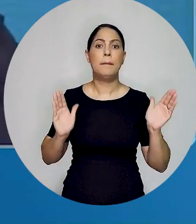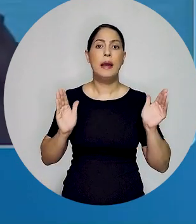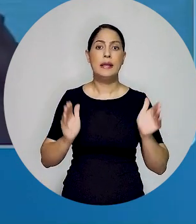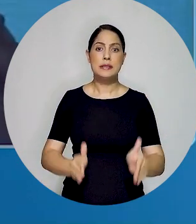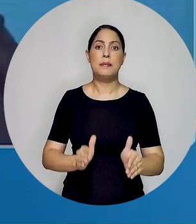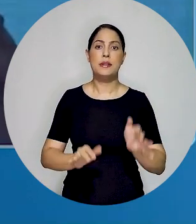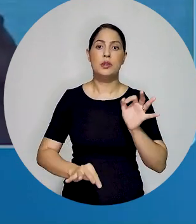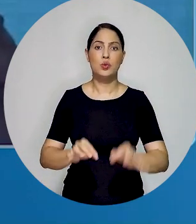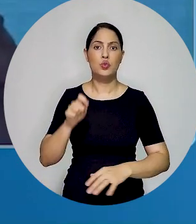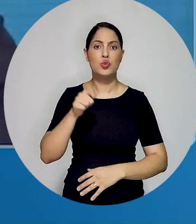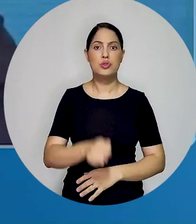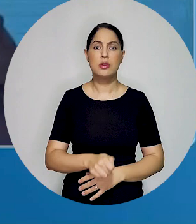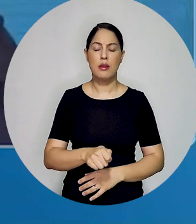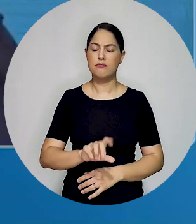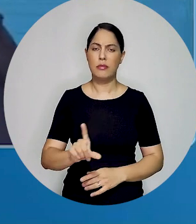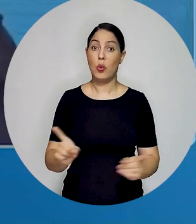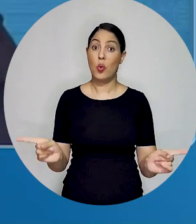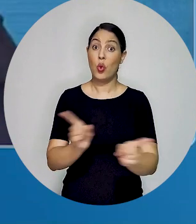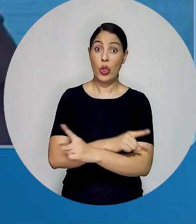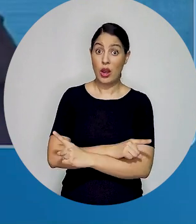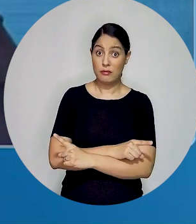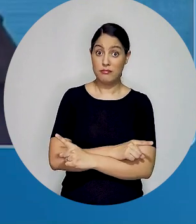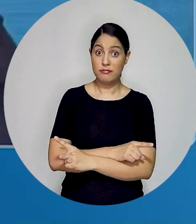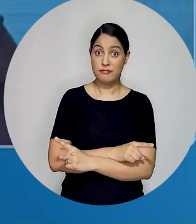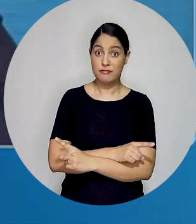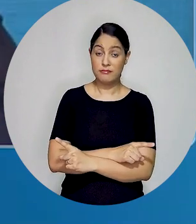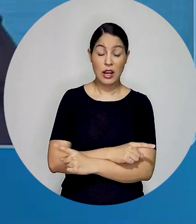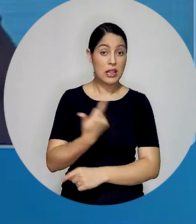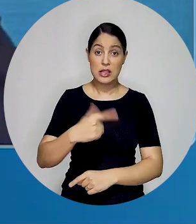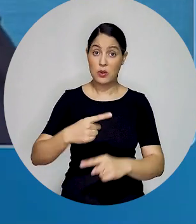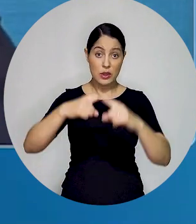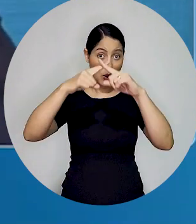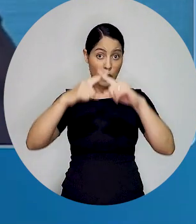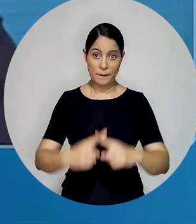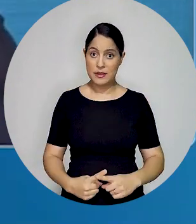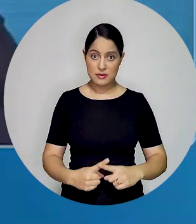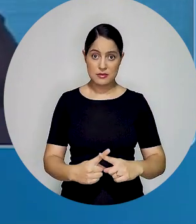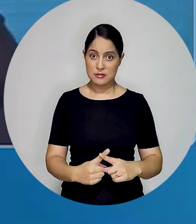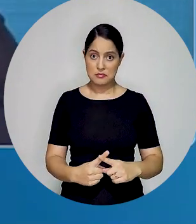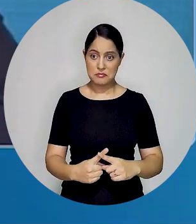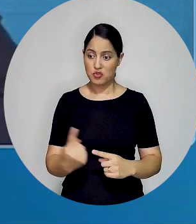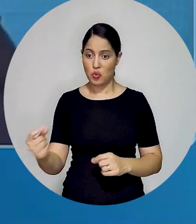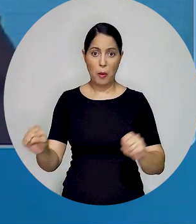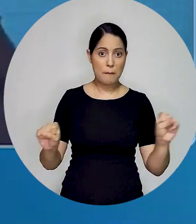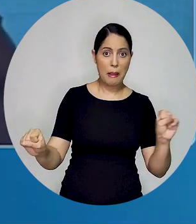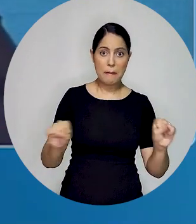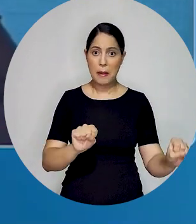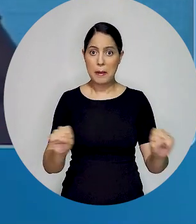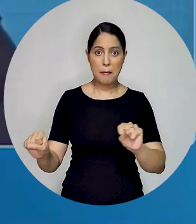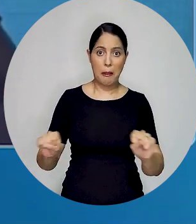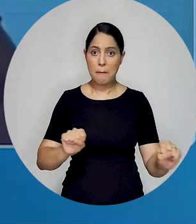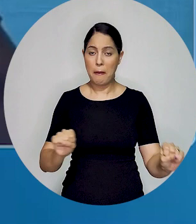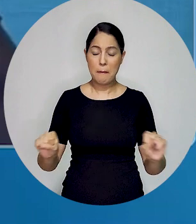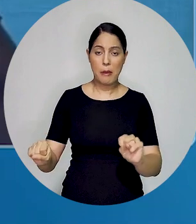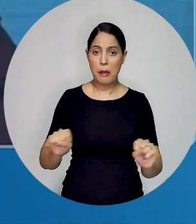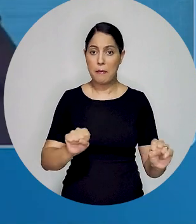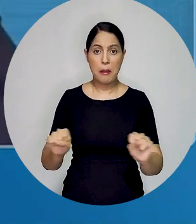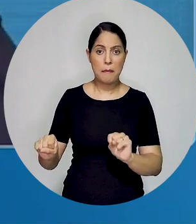sombra do Poder Judiciário ou da jurisdição estatal. Muito ao contrário. Não há competição